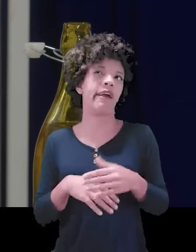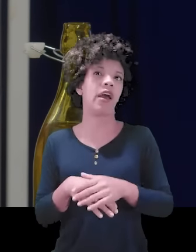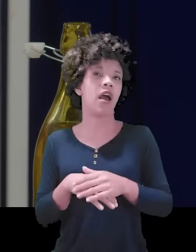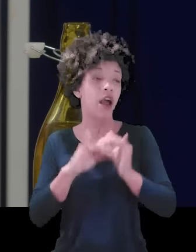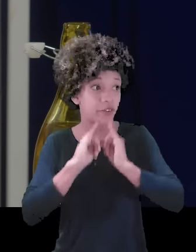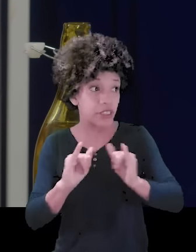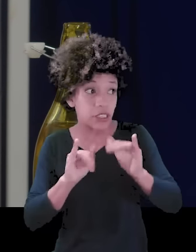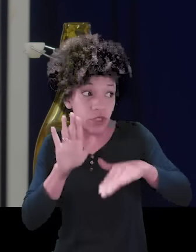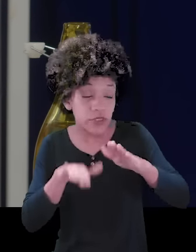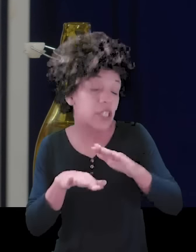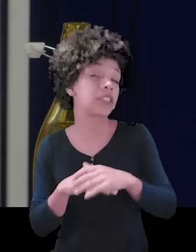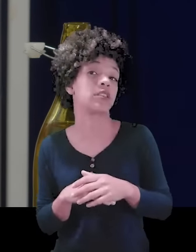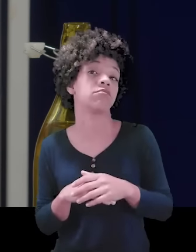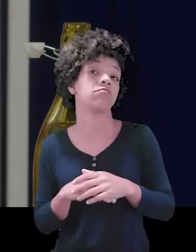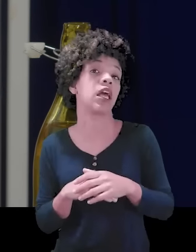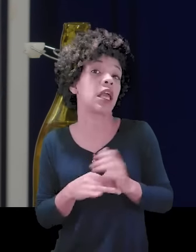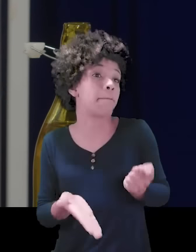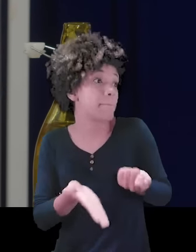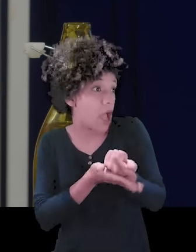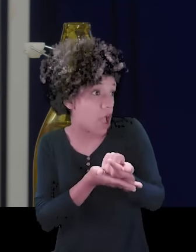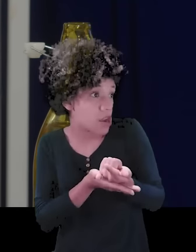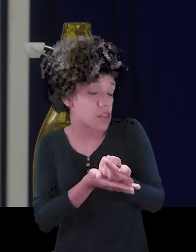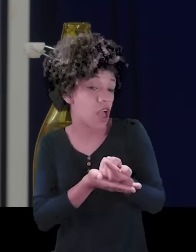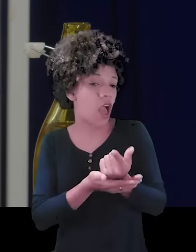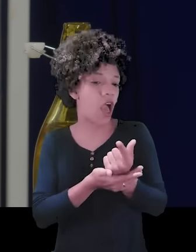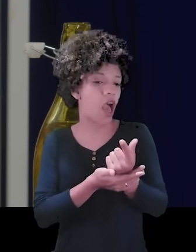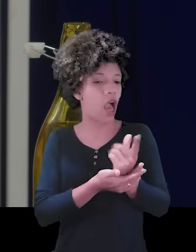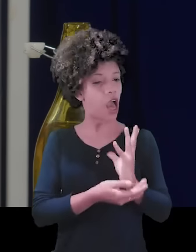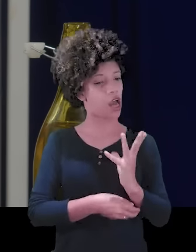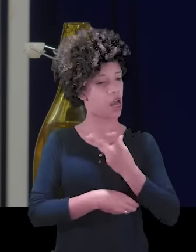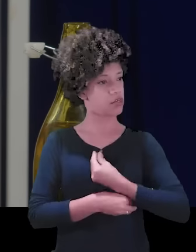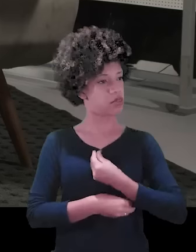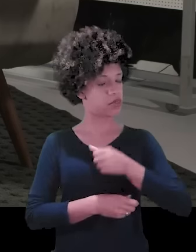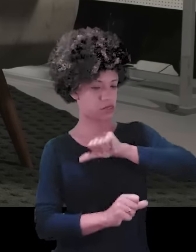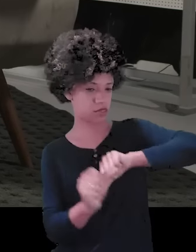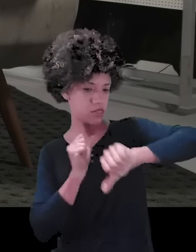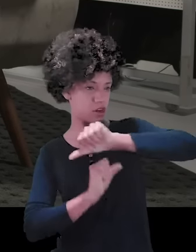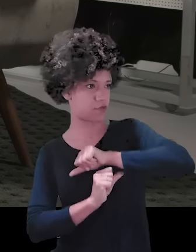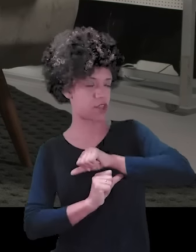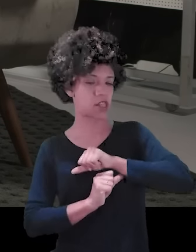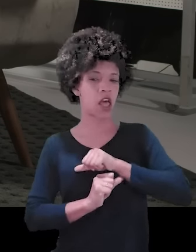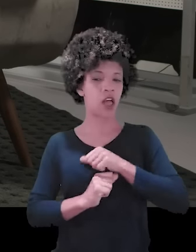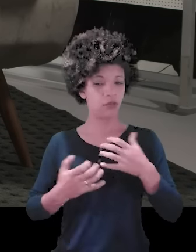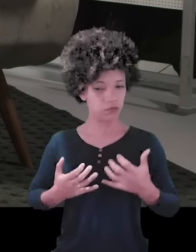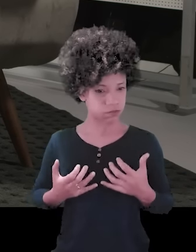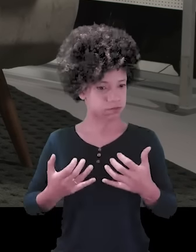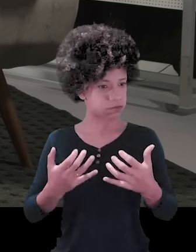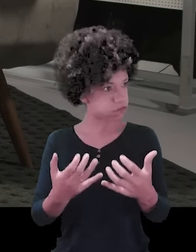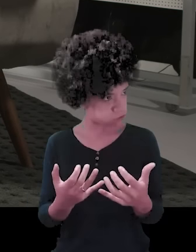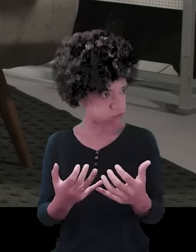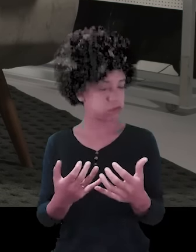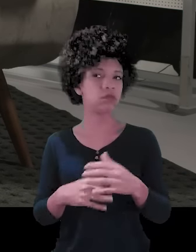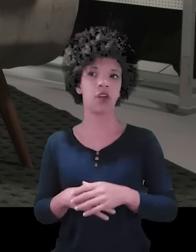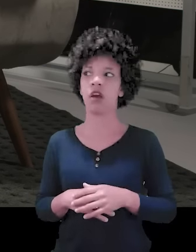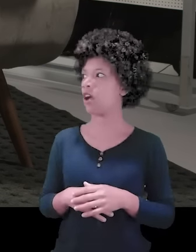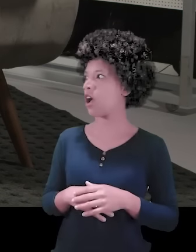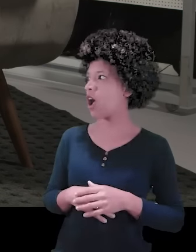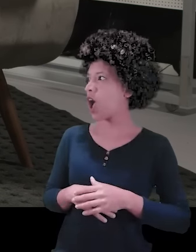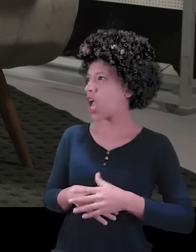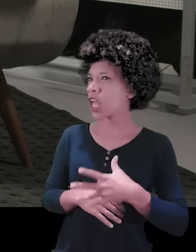anunciando muitas vezes que pagariam a transformação né colocar silicone fazer algo nela